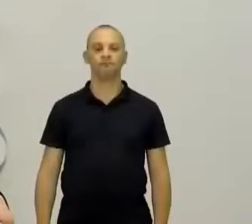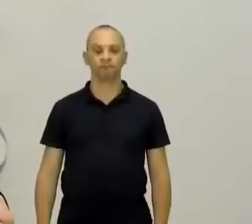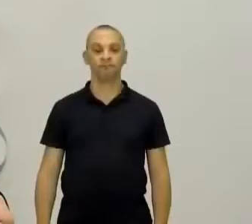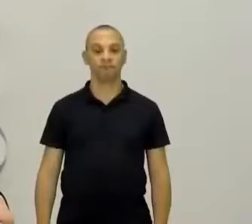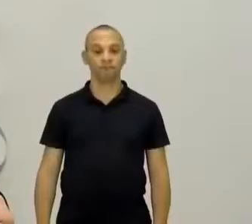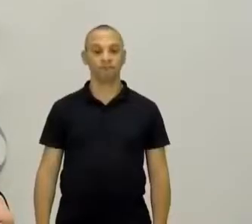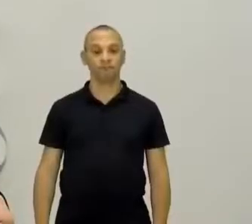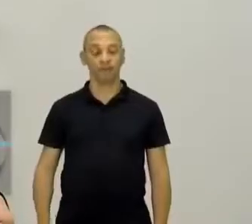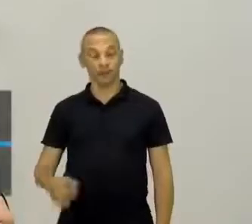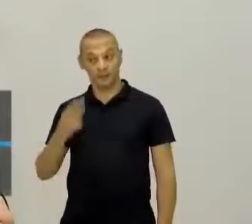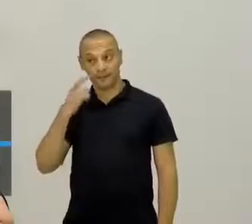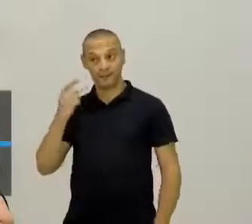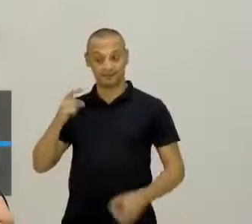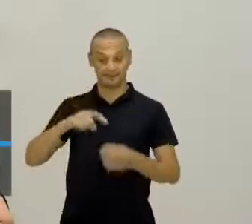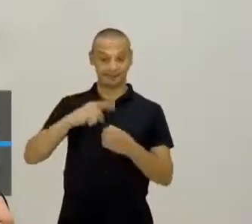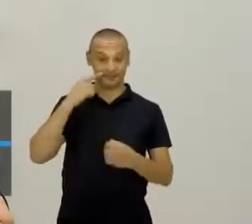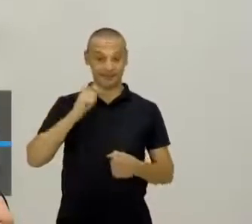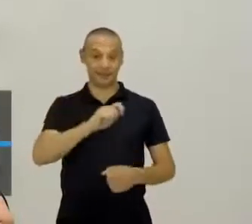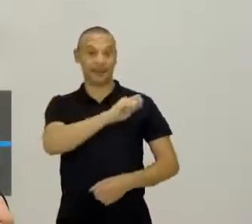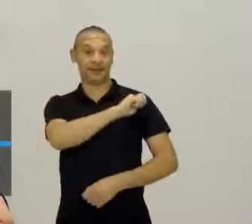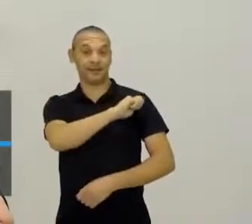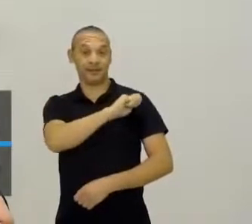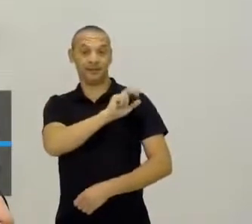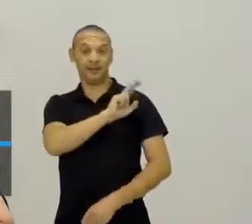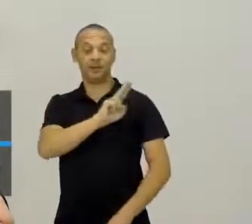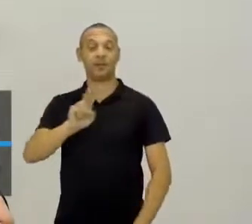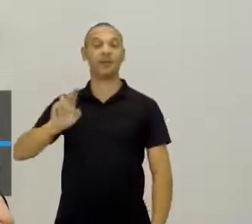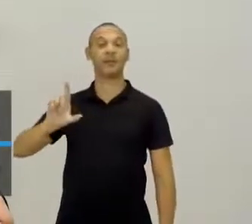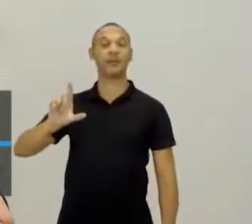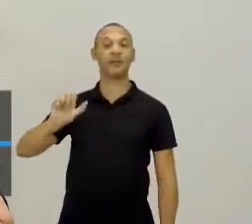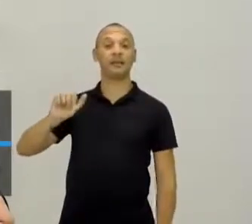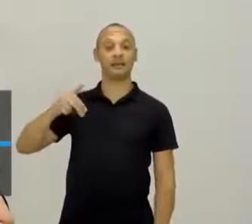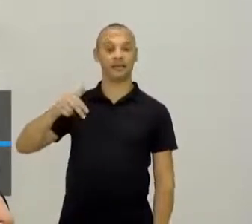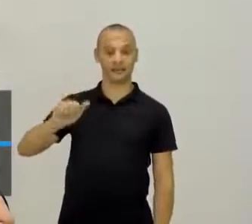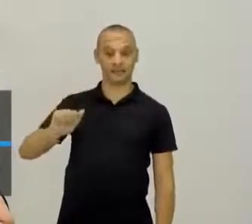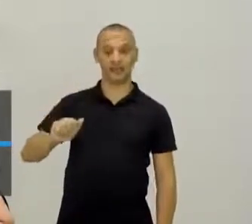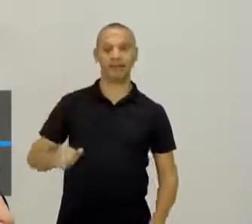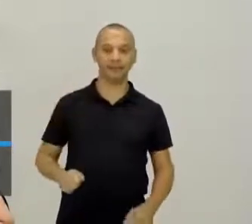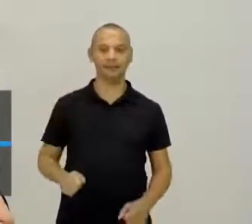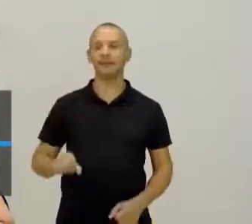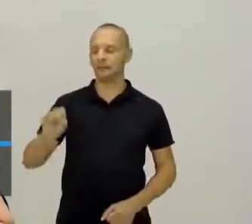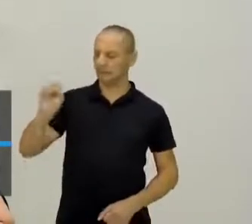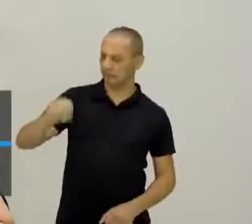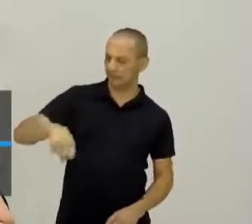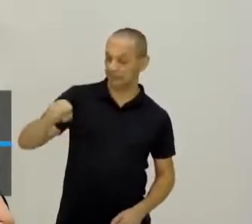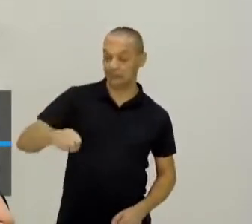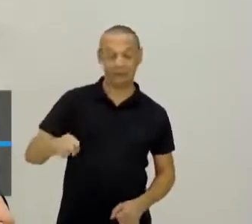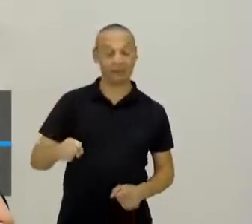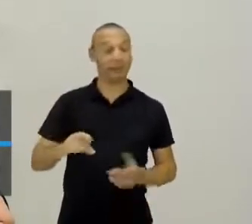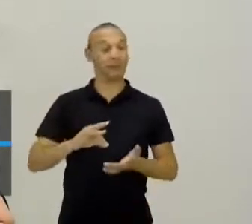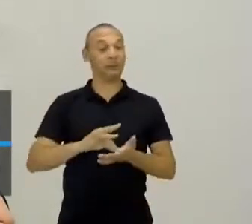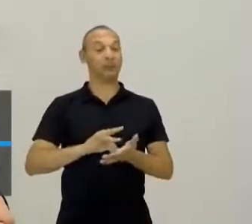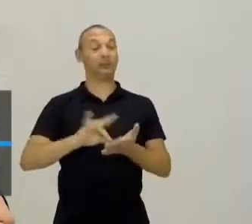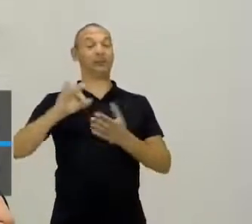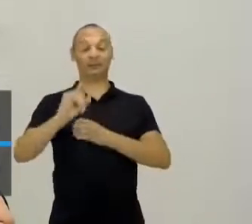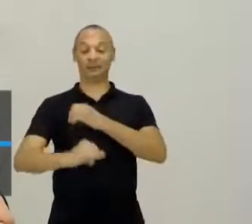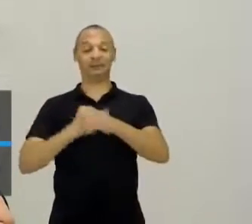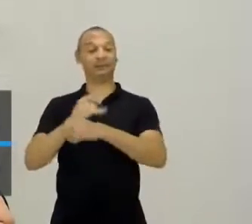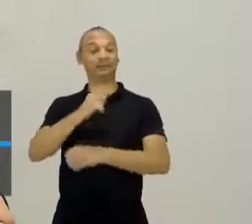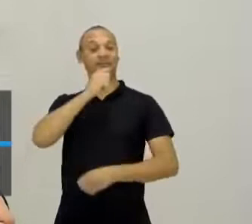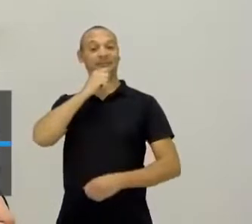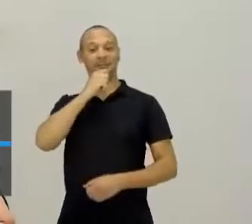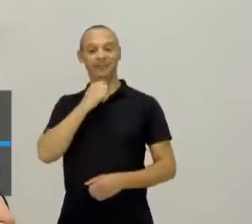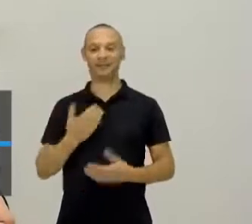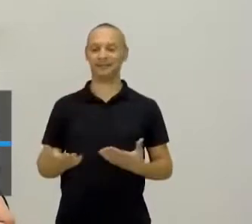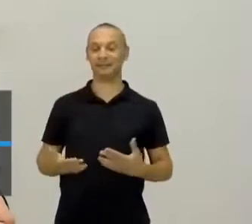Vamos lá então, ó. Aluna Lana, o Iana. Sim, seria terrível. A Lívia,